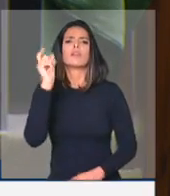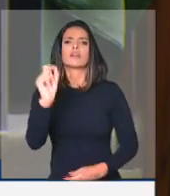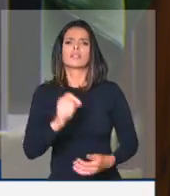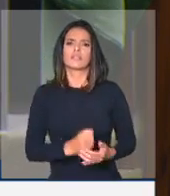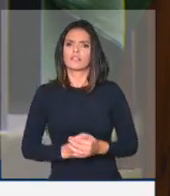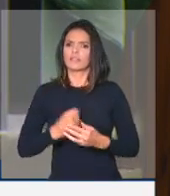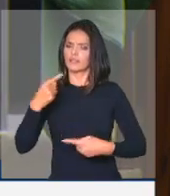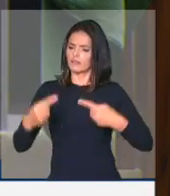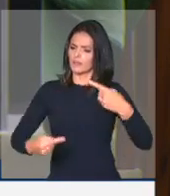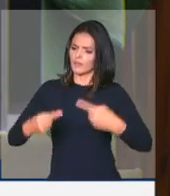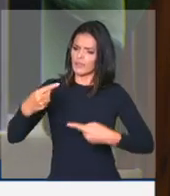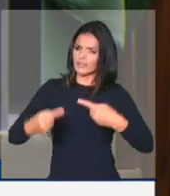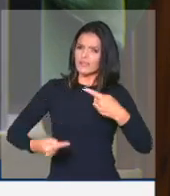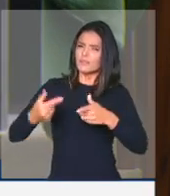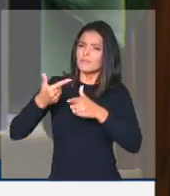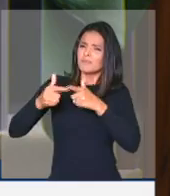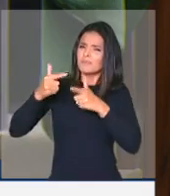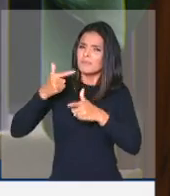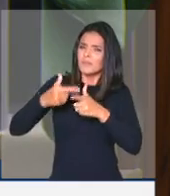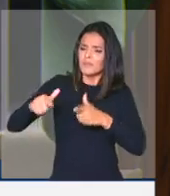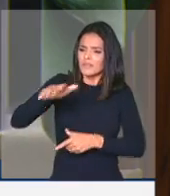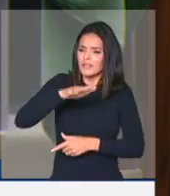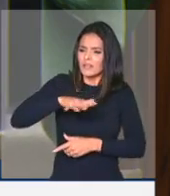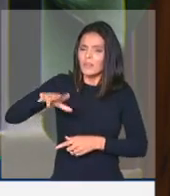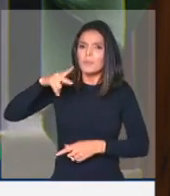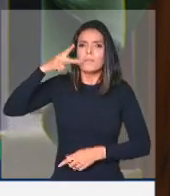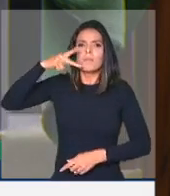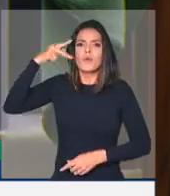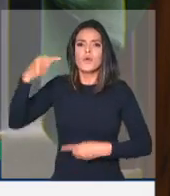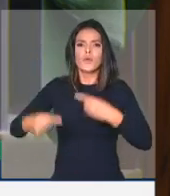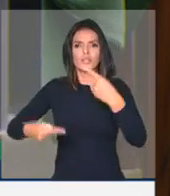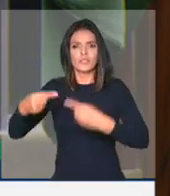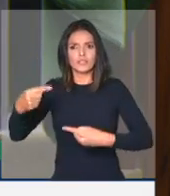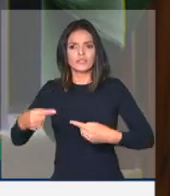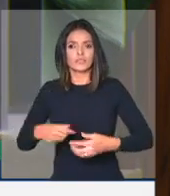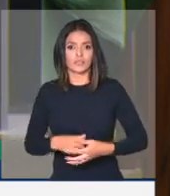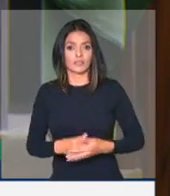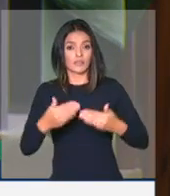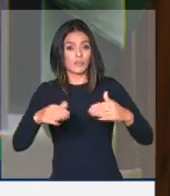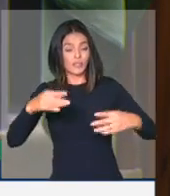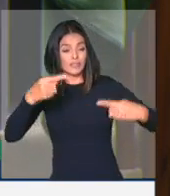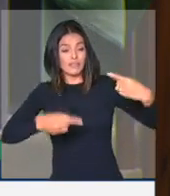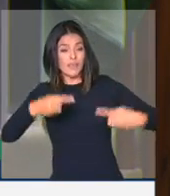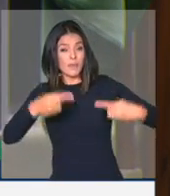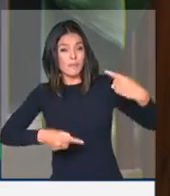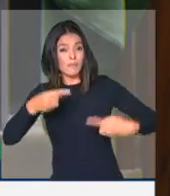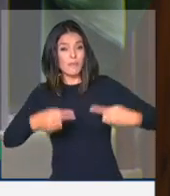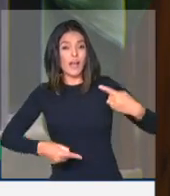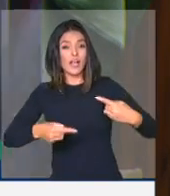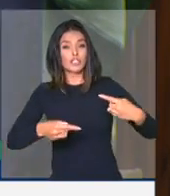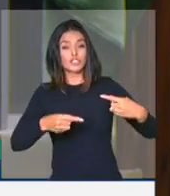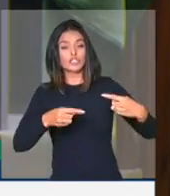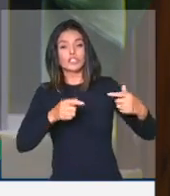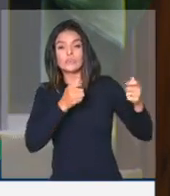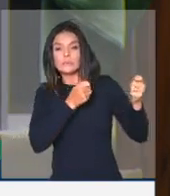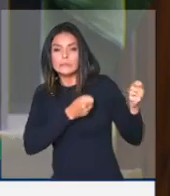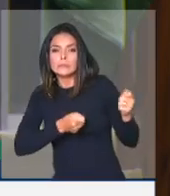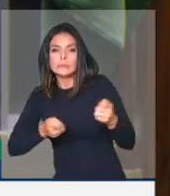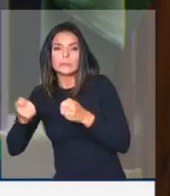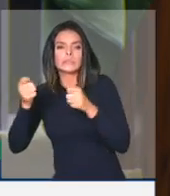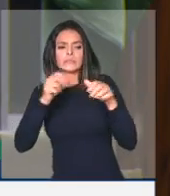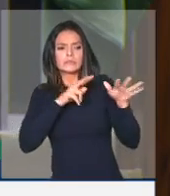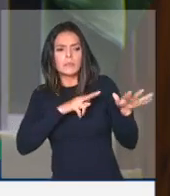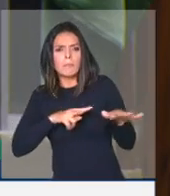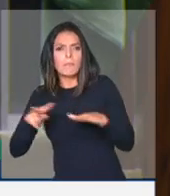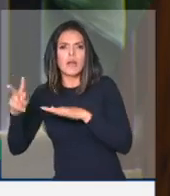política que teve um grande debate nas últimas semanas